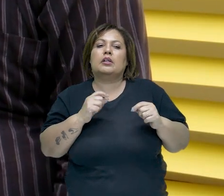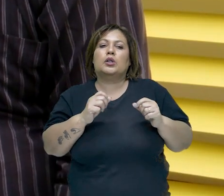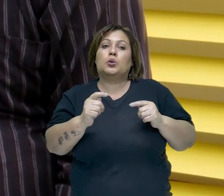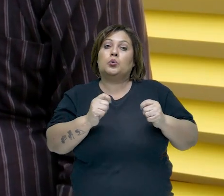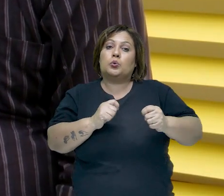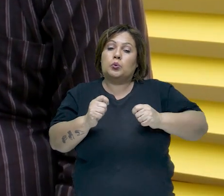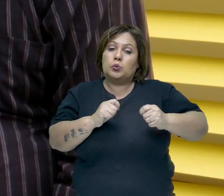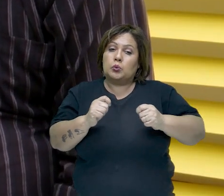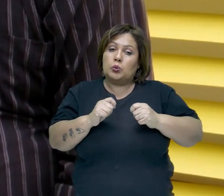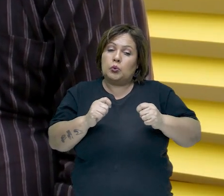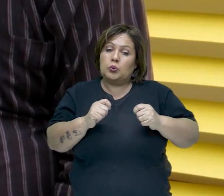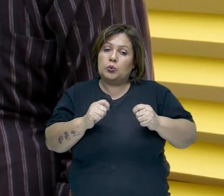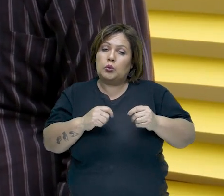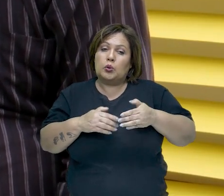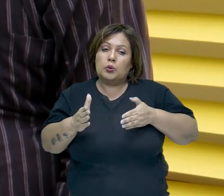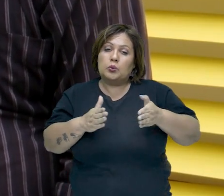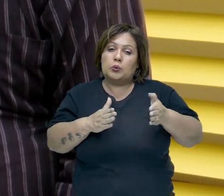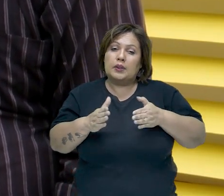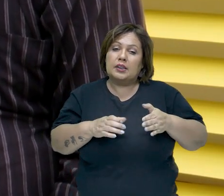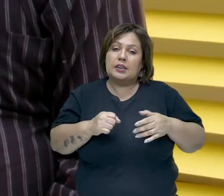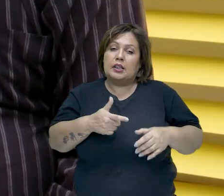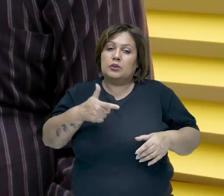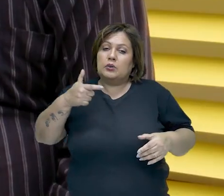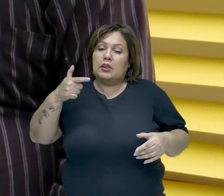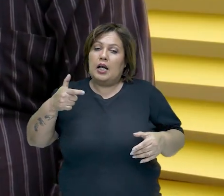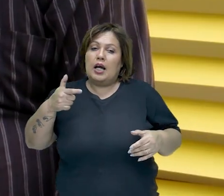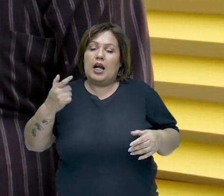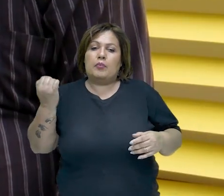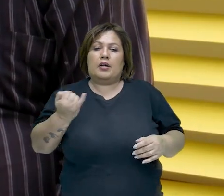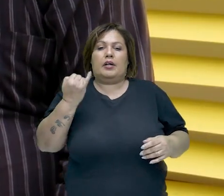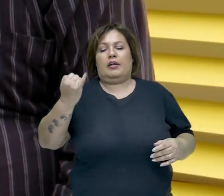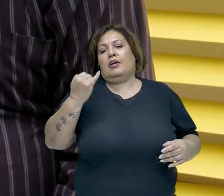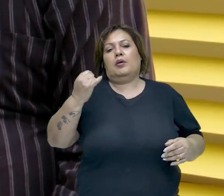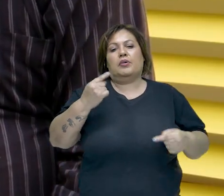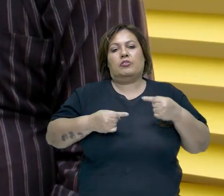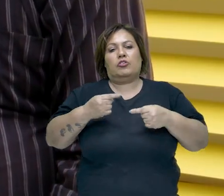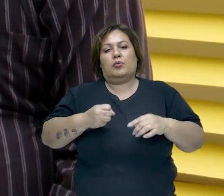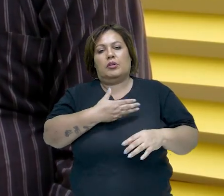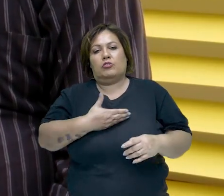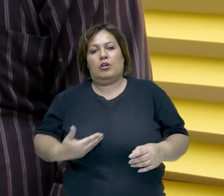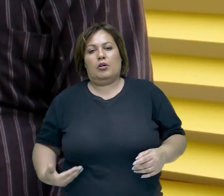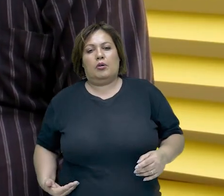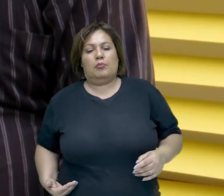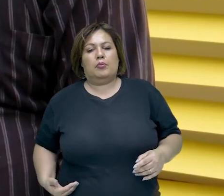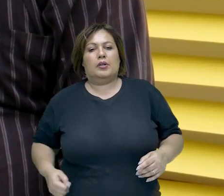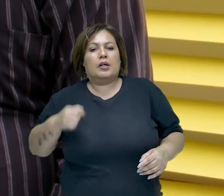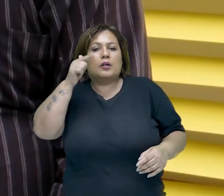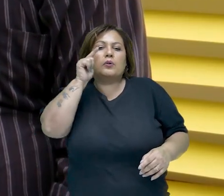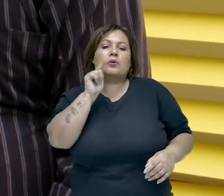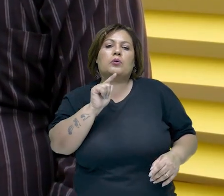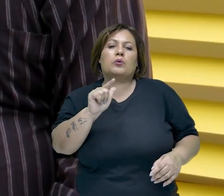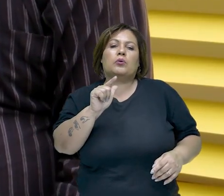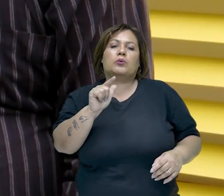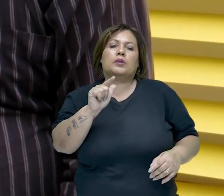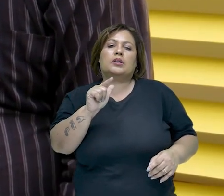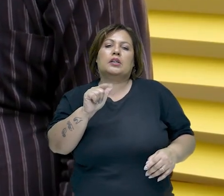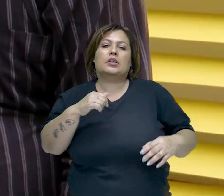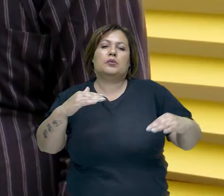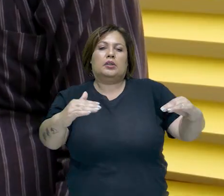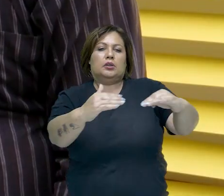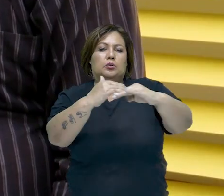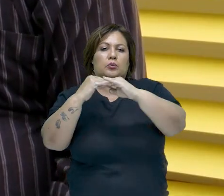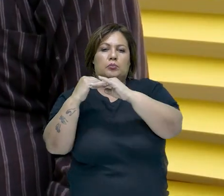no controle do acesso à arma. É fundamental que a política pública consiga